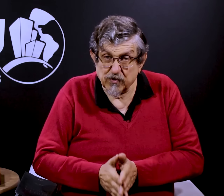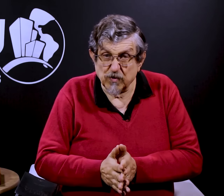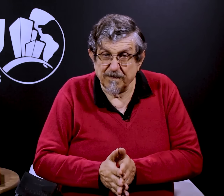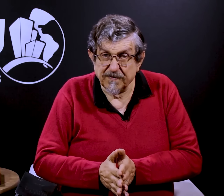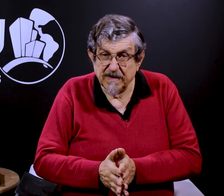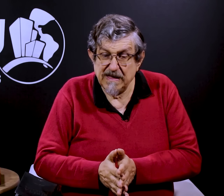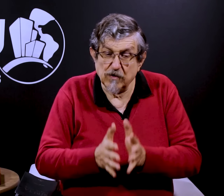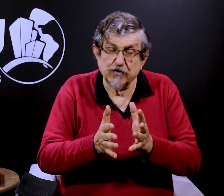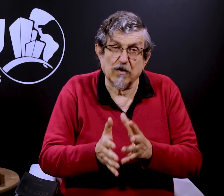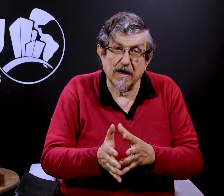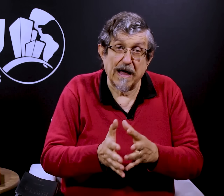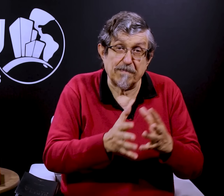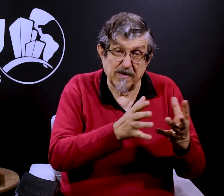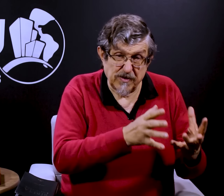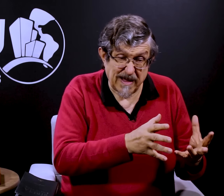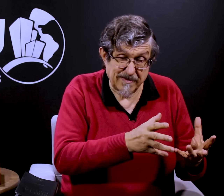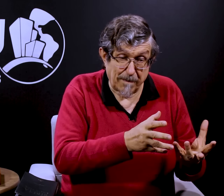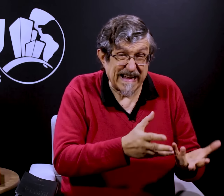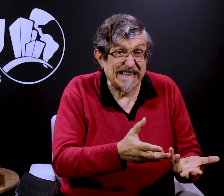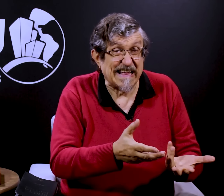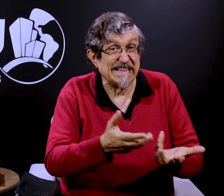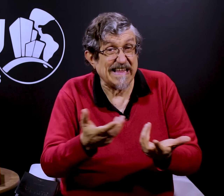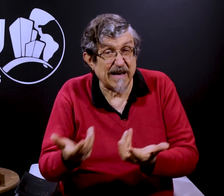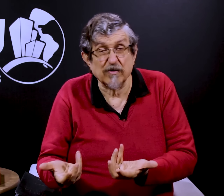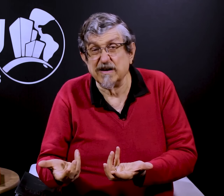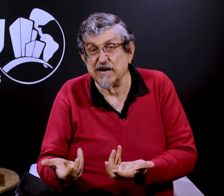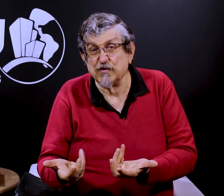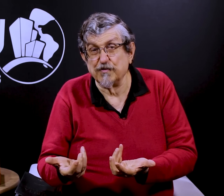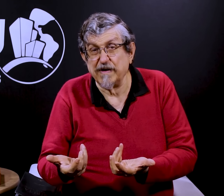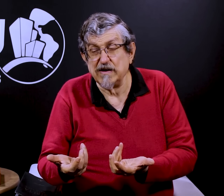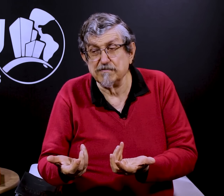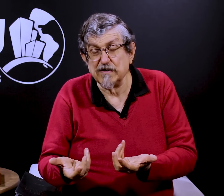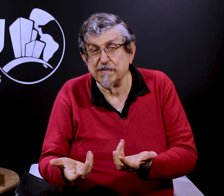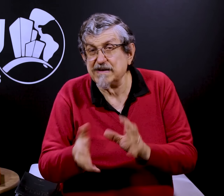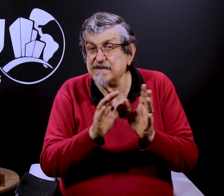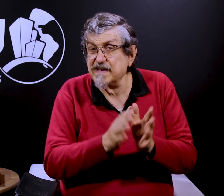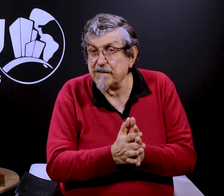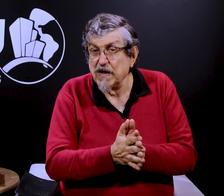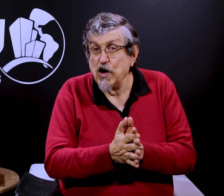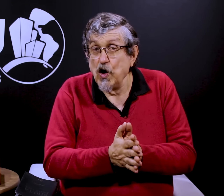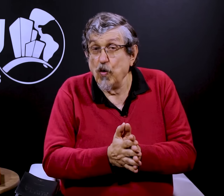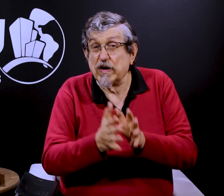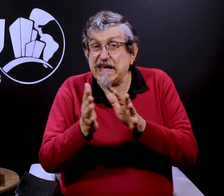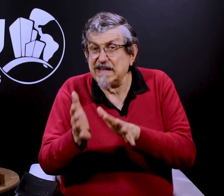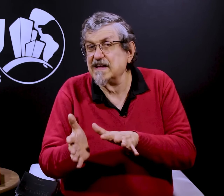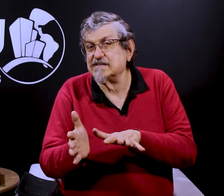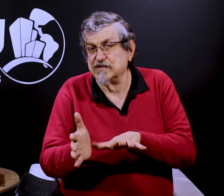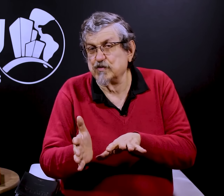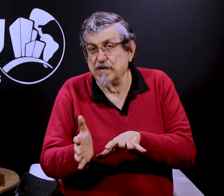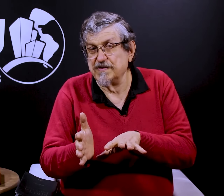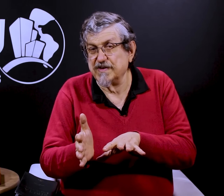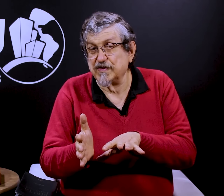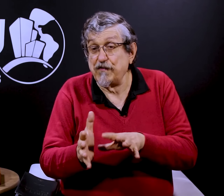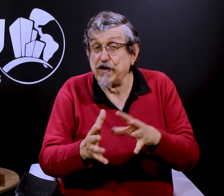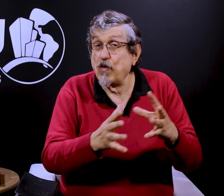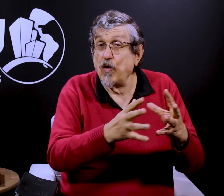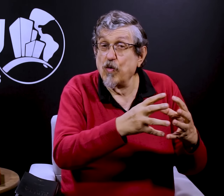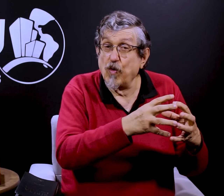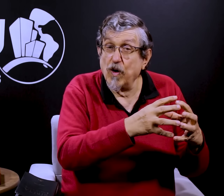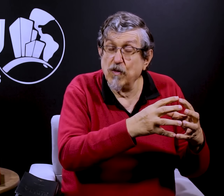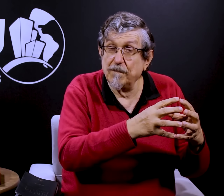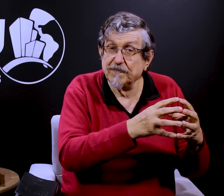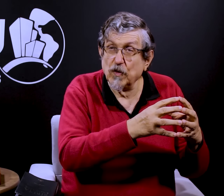de Cristo e não só a pertinência para entender o que Cristo fez mas para dizer o que dessas coisas